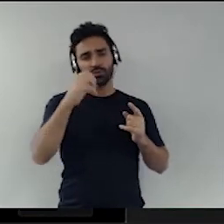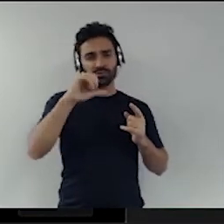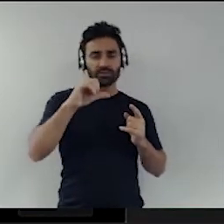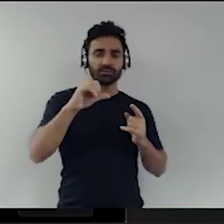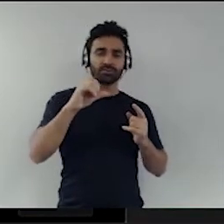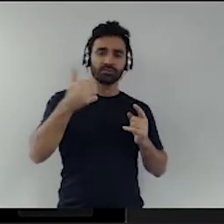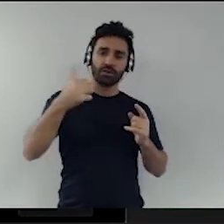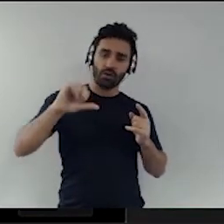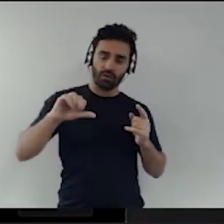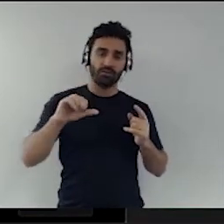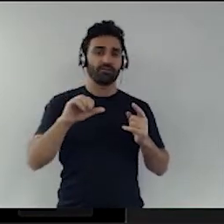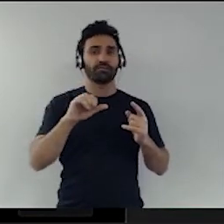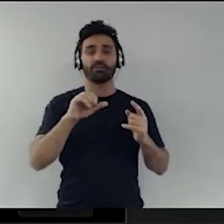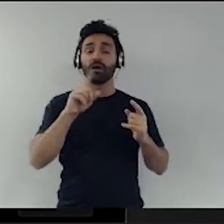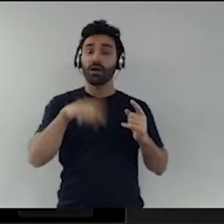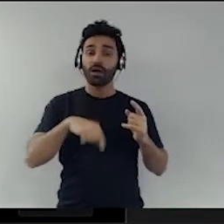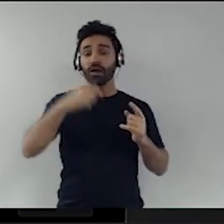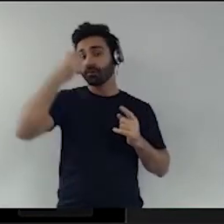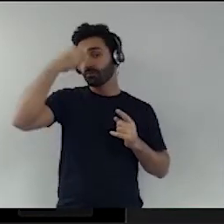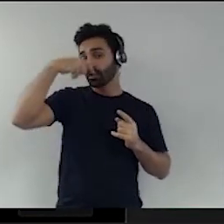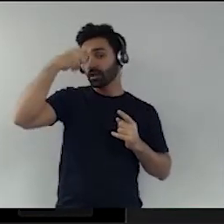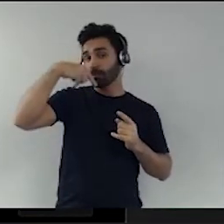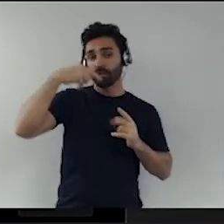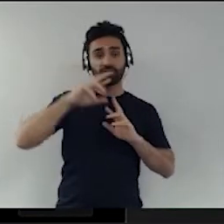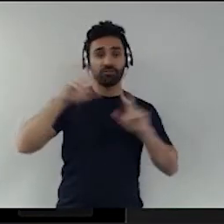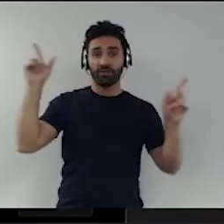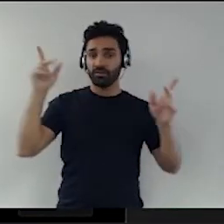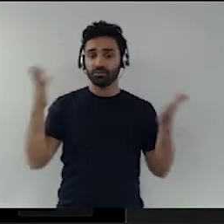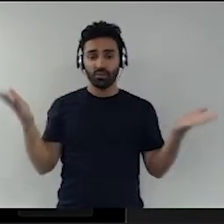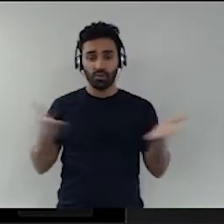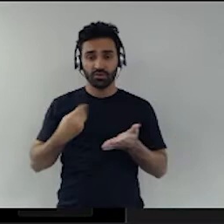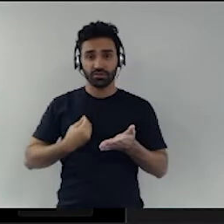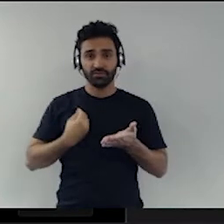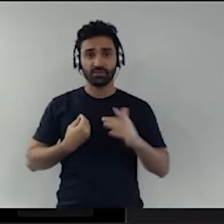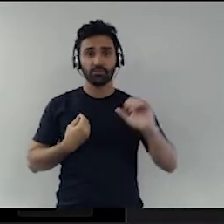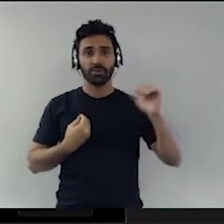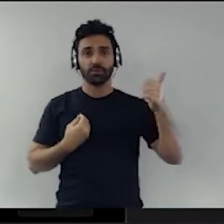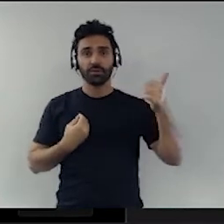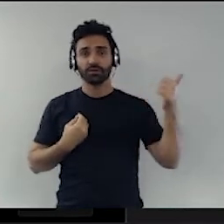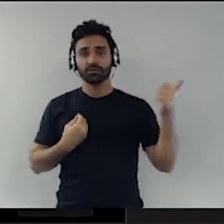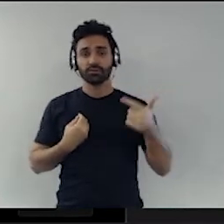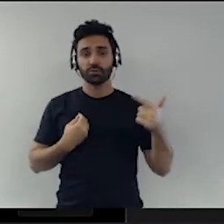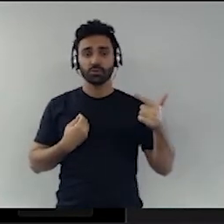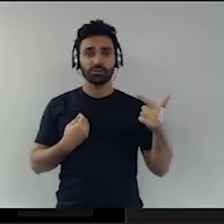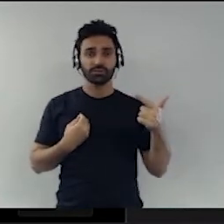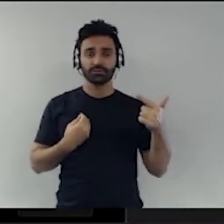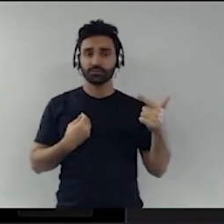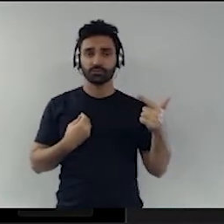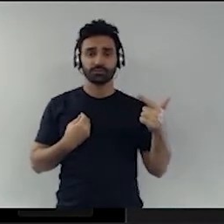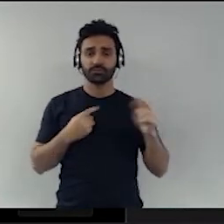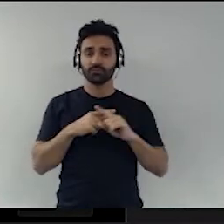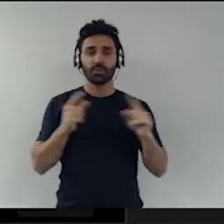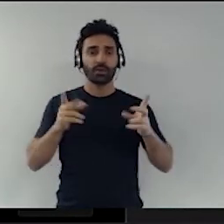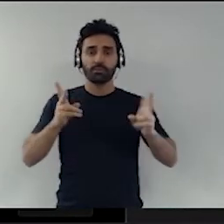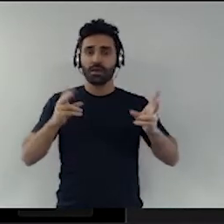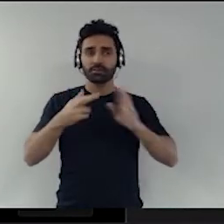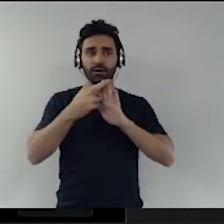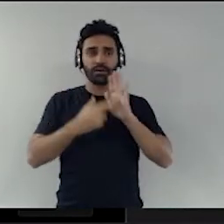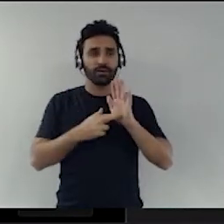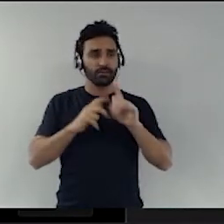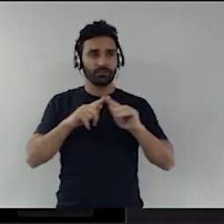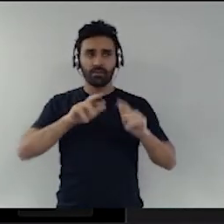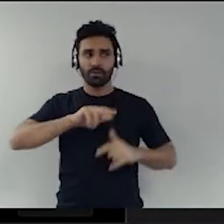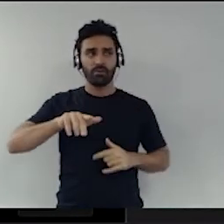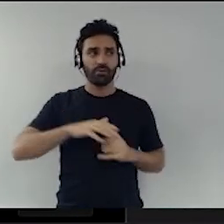influenza. E olha para isso, parece que a gente está vivendo hoje primeira onda, segunda onda, terceira onda, e eram os mesmos princípios. Tem